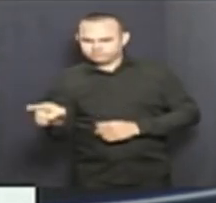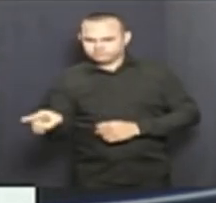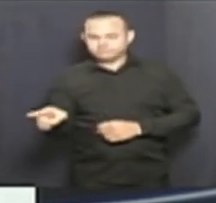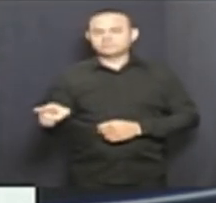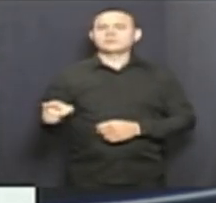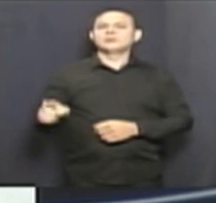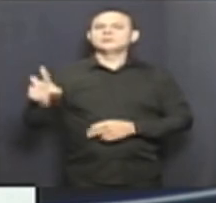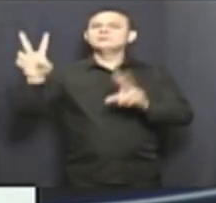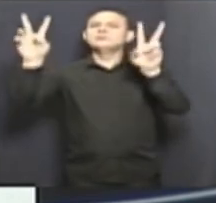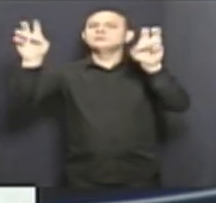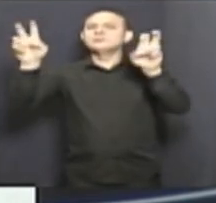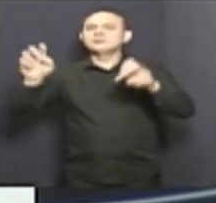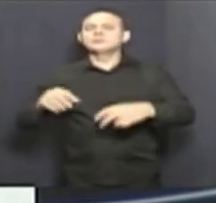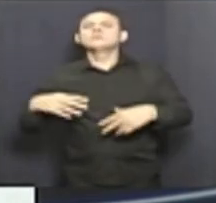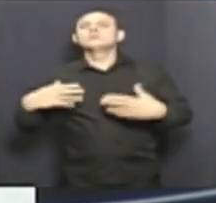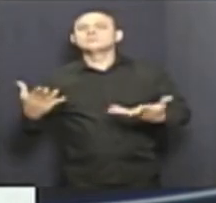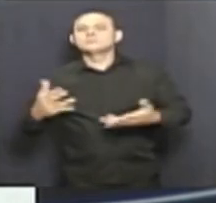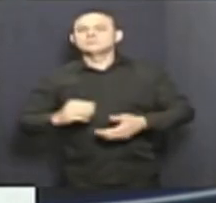emprego